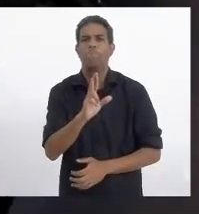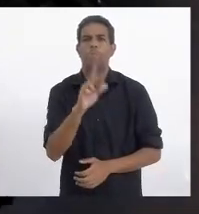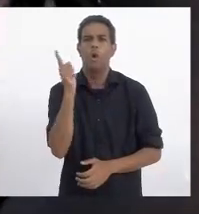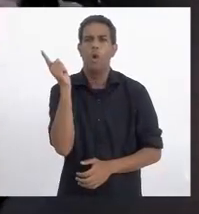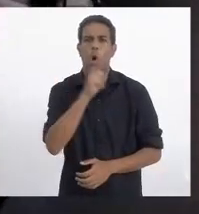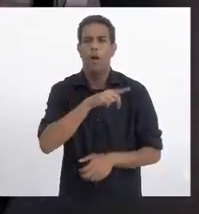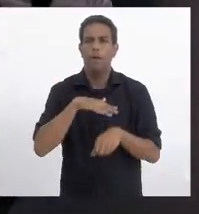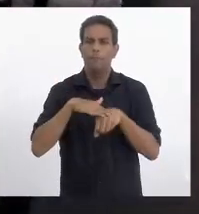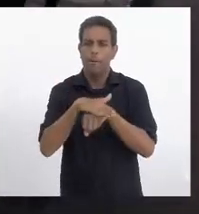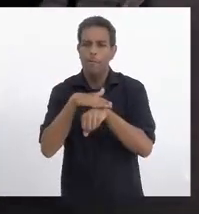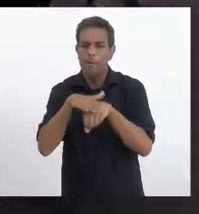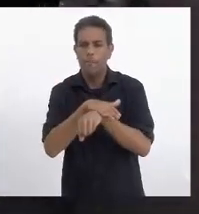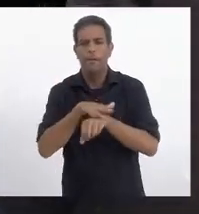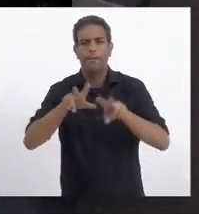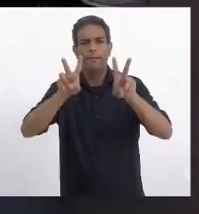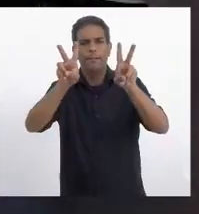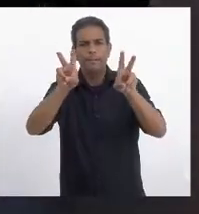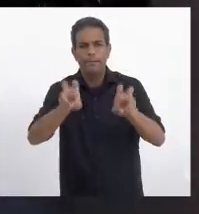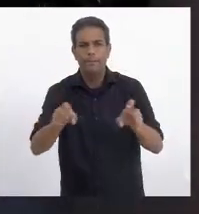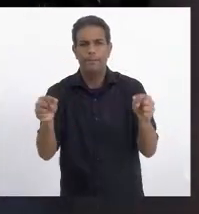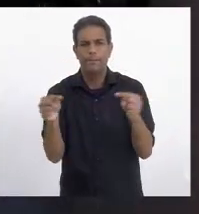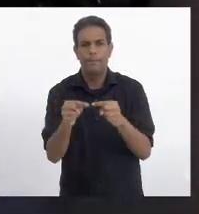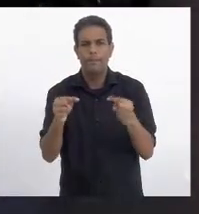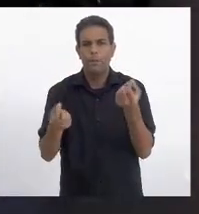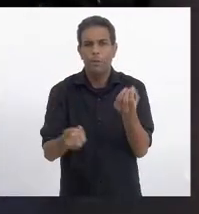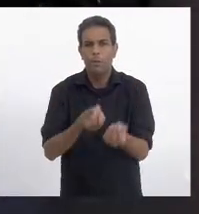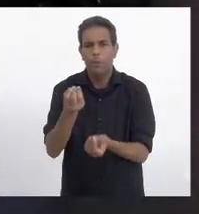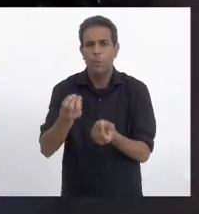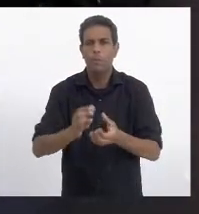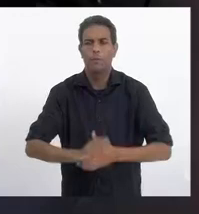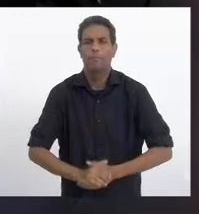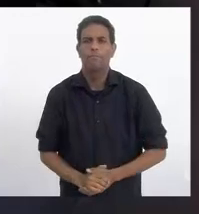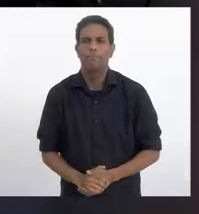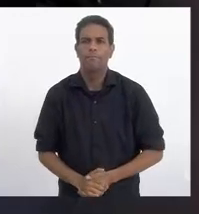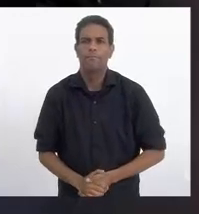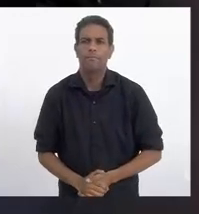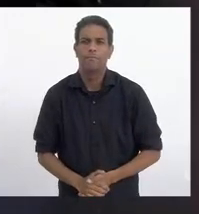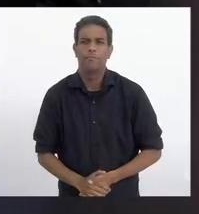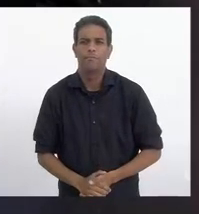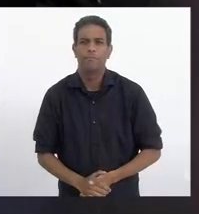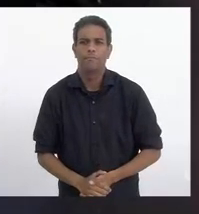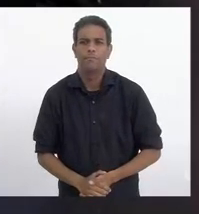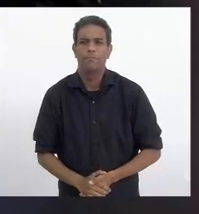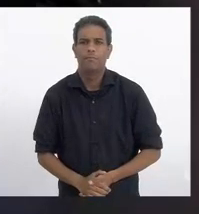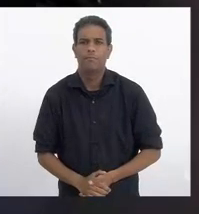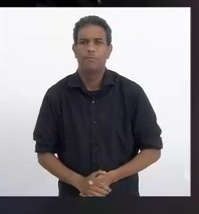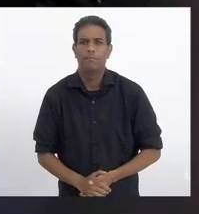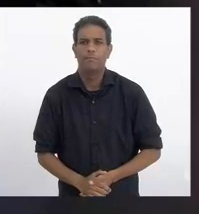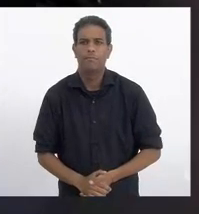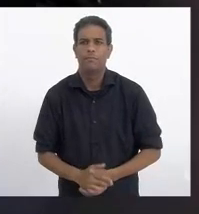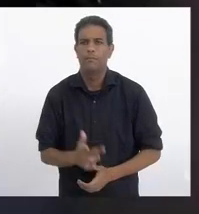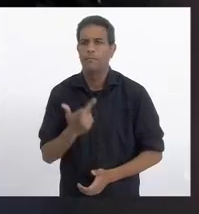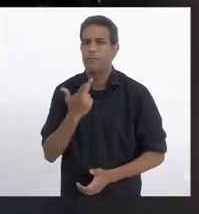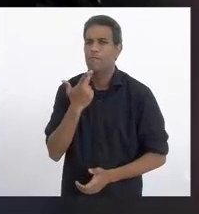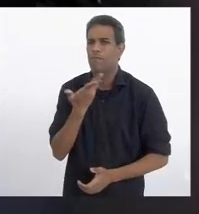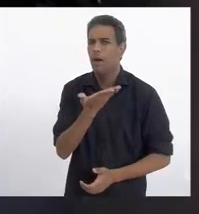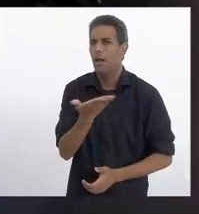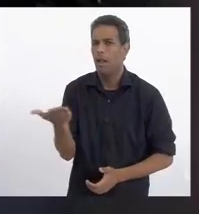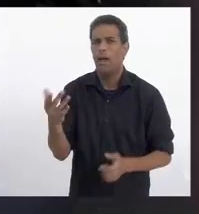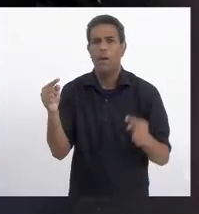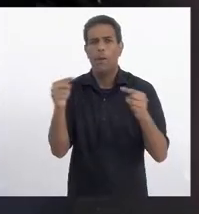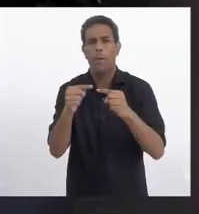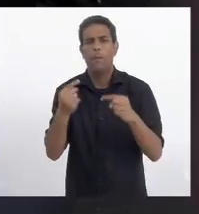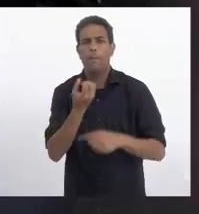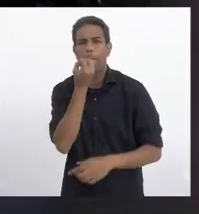para que ele possa se manifestar após as falas do coronel favor e a palavra Oi